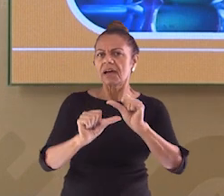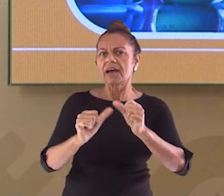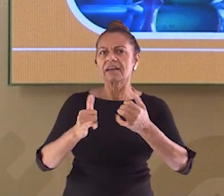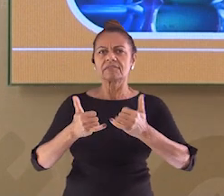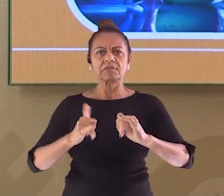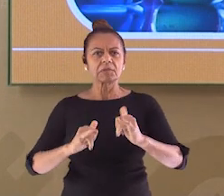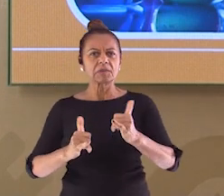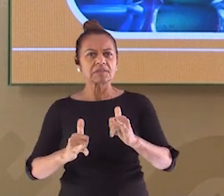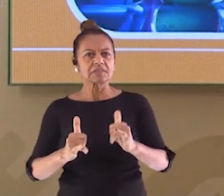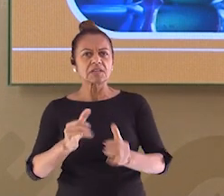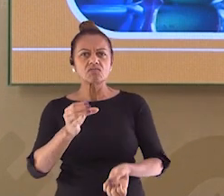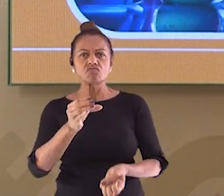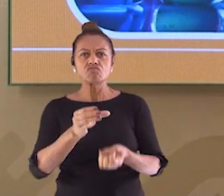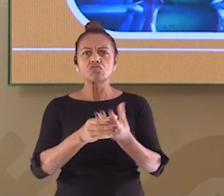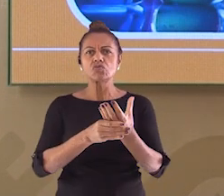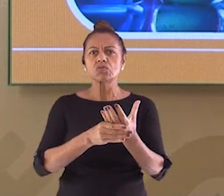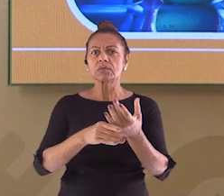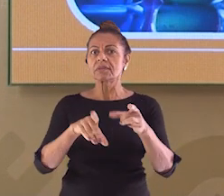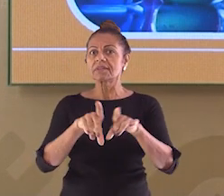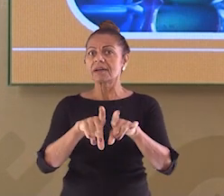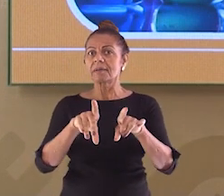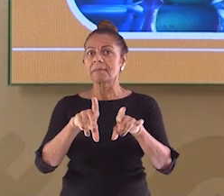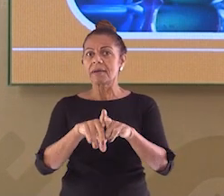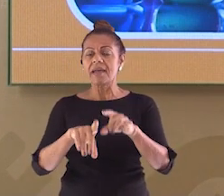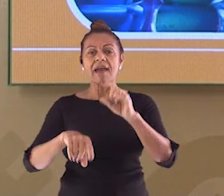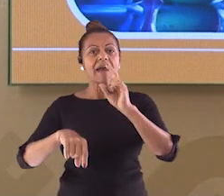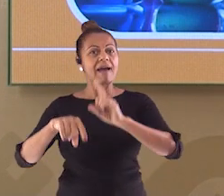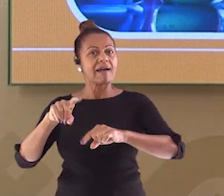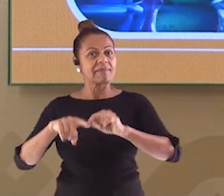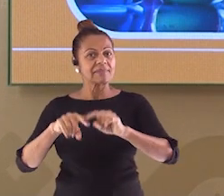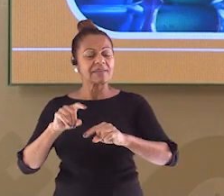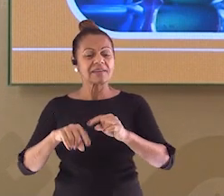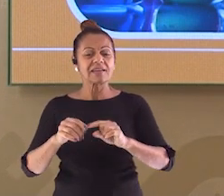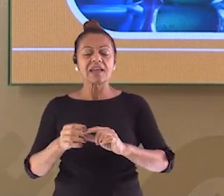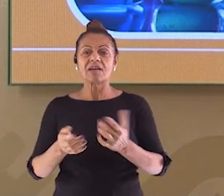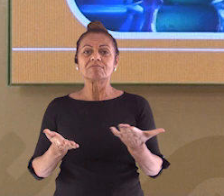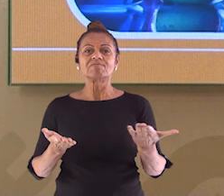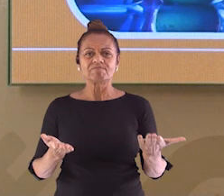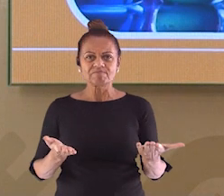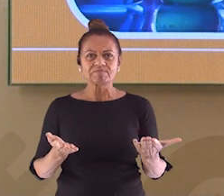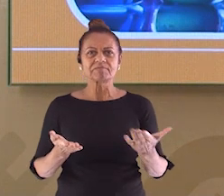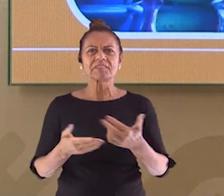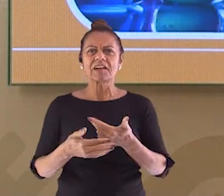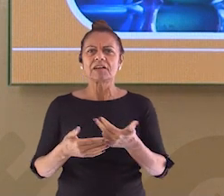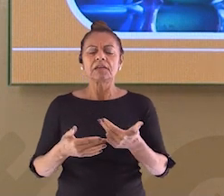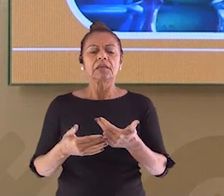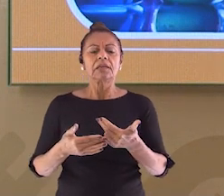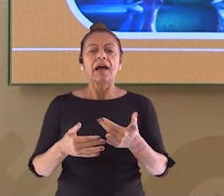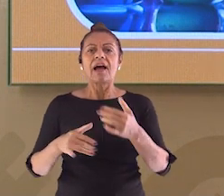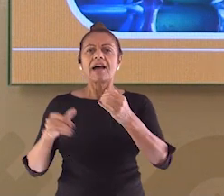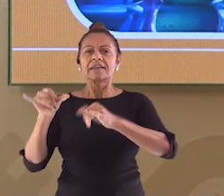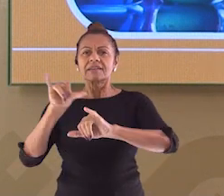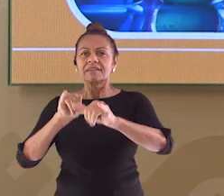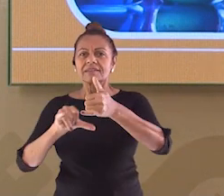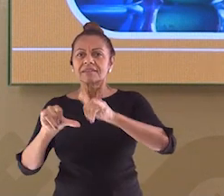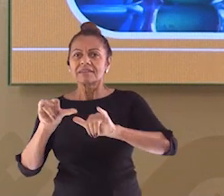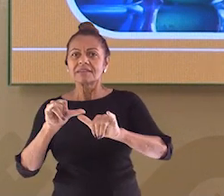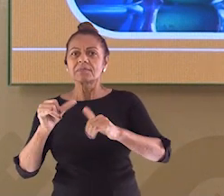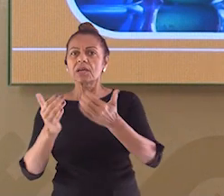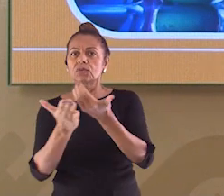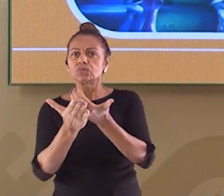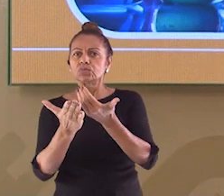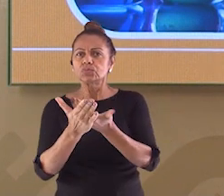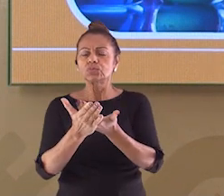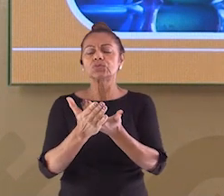a constituição e a matéria, tá? Então a química ela estuda todas essas transformações e que envolve